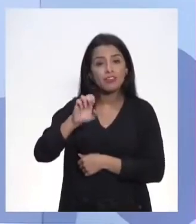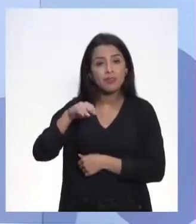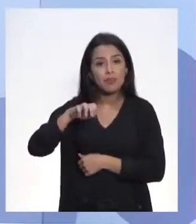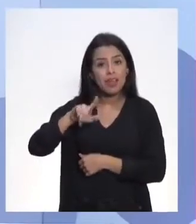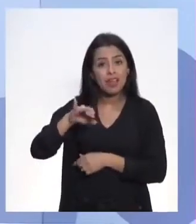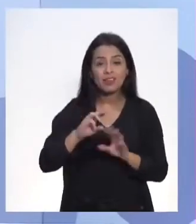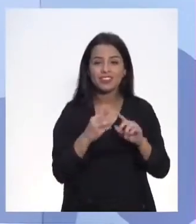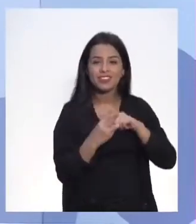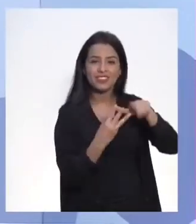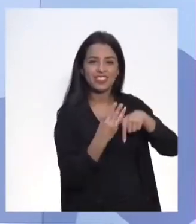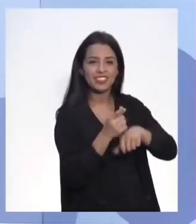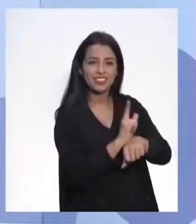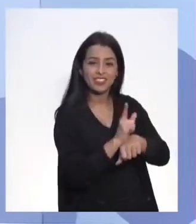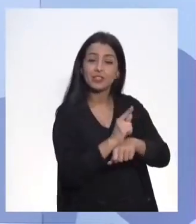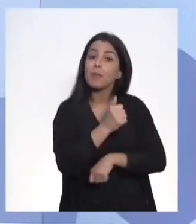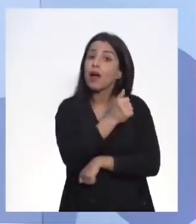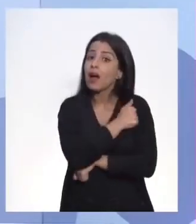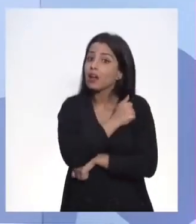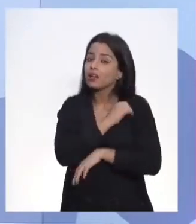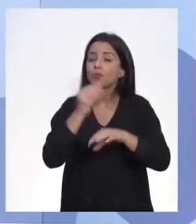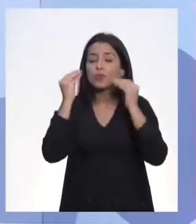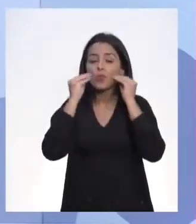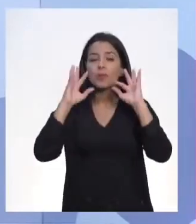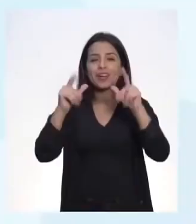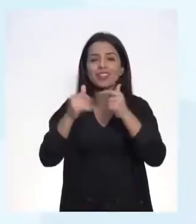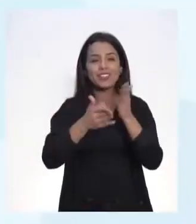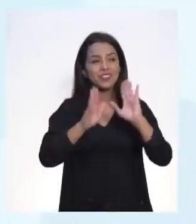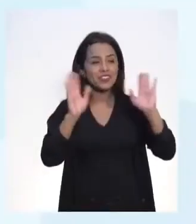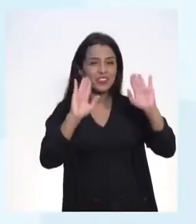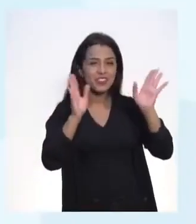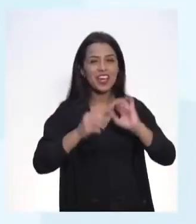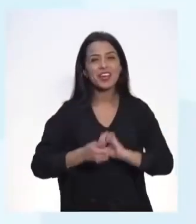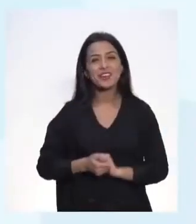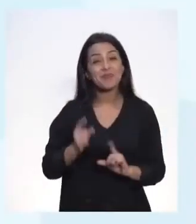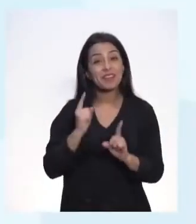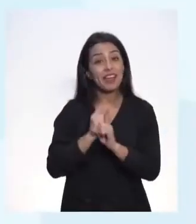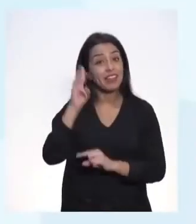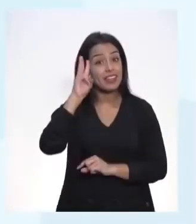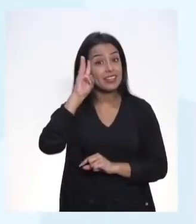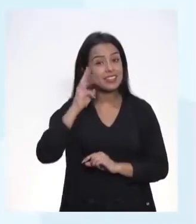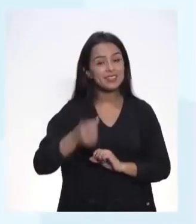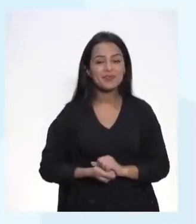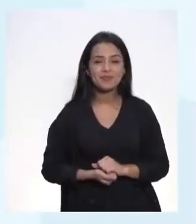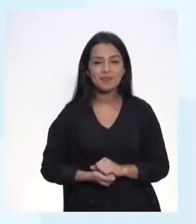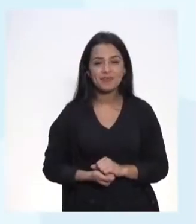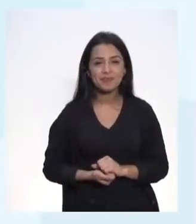o trio gestor, para os alunos. Beijo para todos. Tchau, tchau, gente. Até terça.